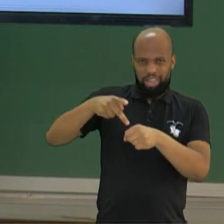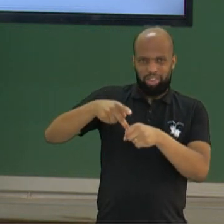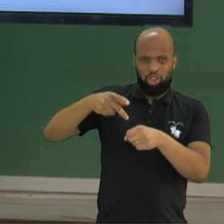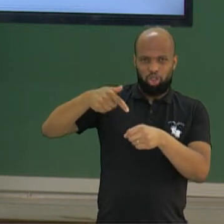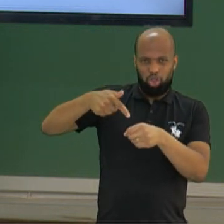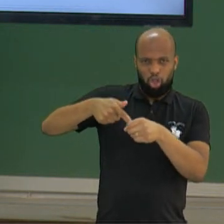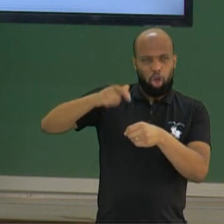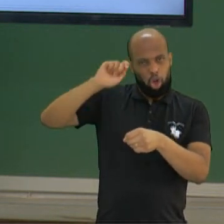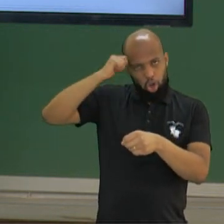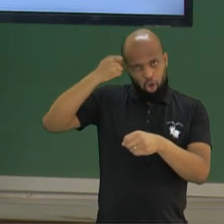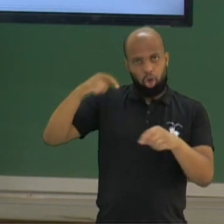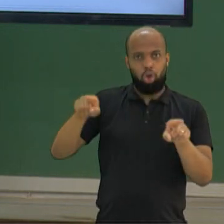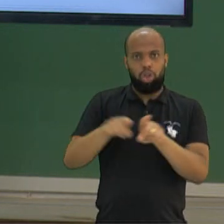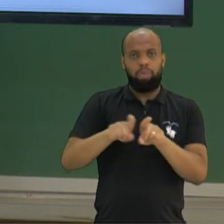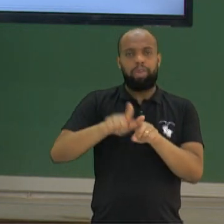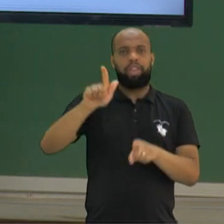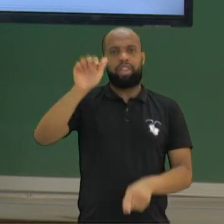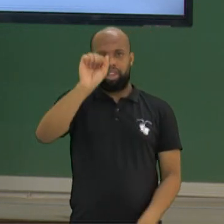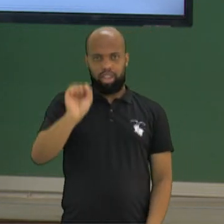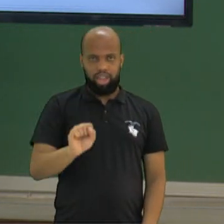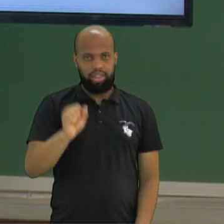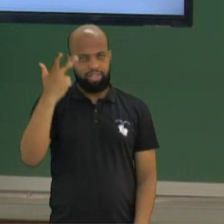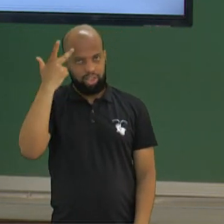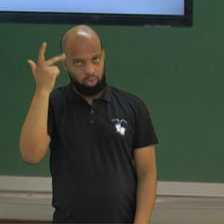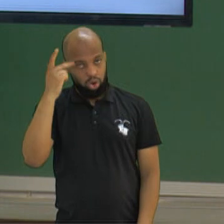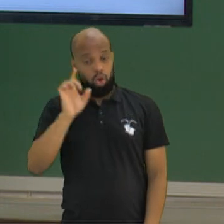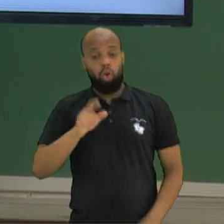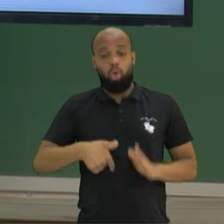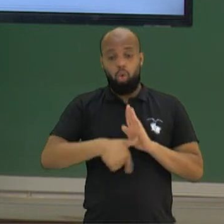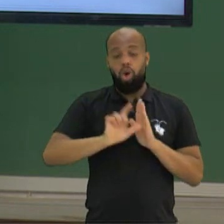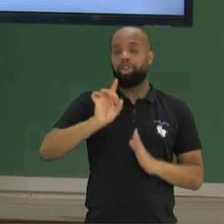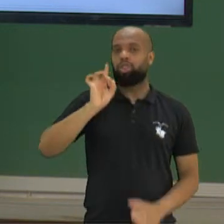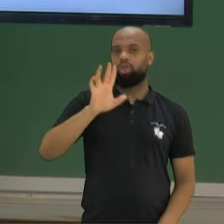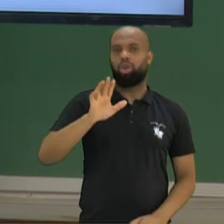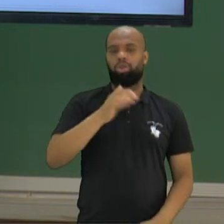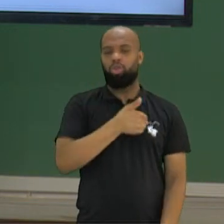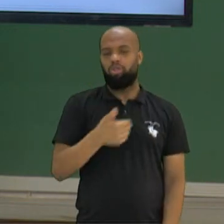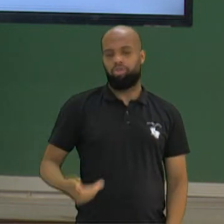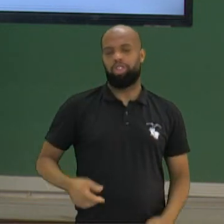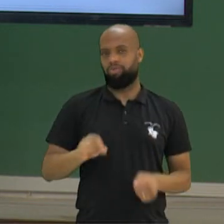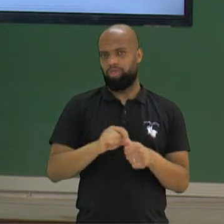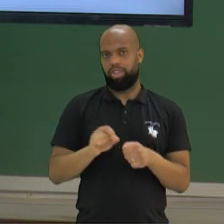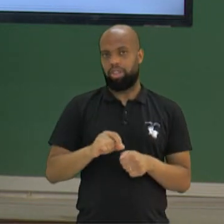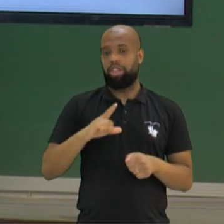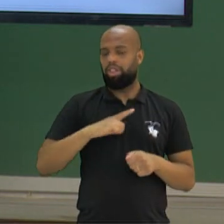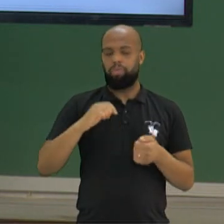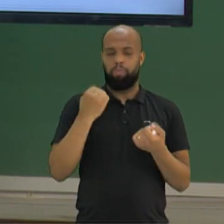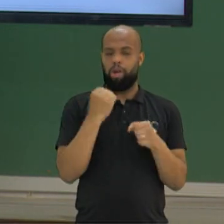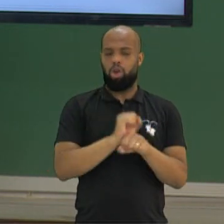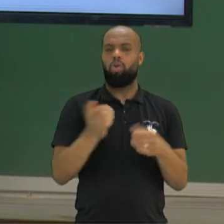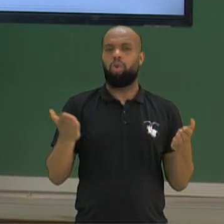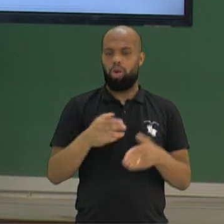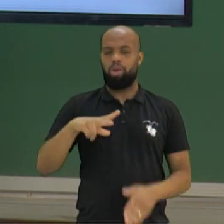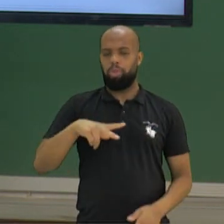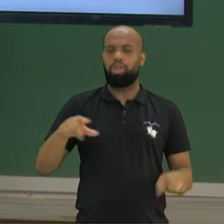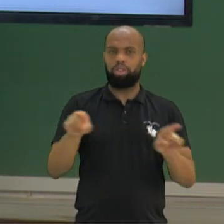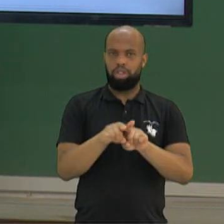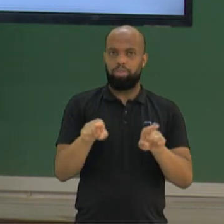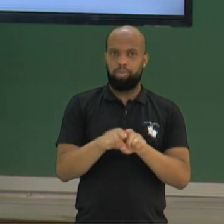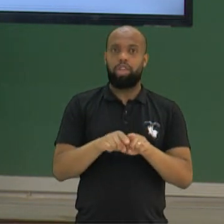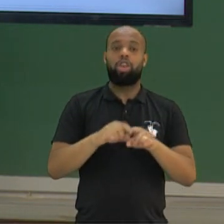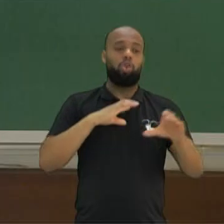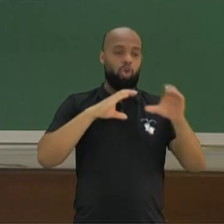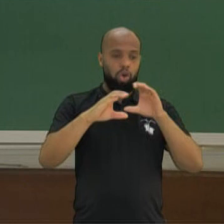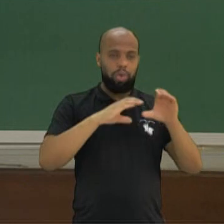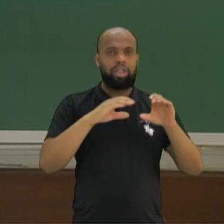eram atividades que somente o Estado poderia fazer, então houve a quebra desse monopólio. E nas telecomunicações também, né? Então